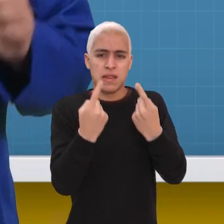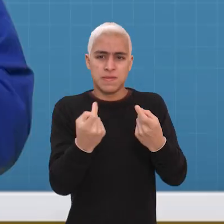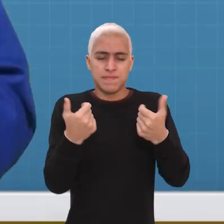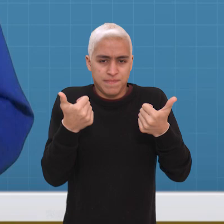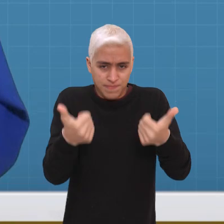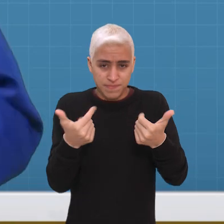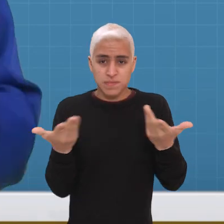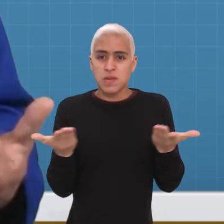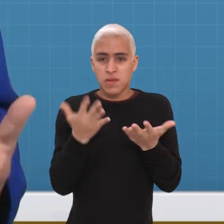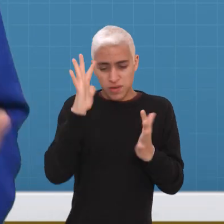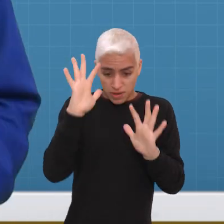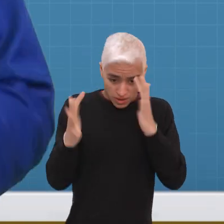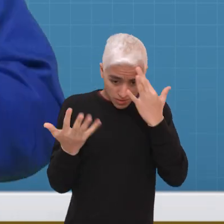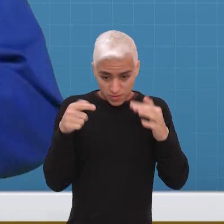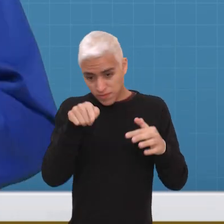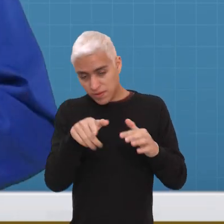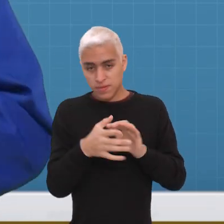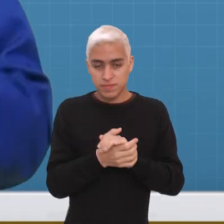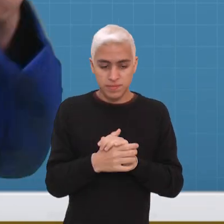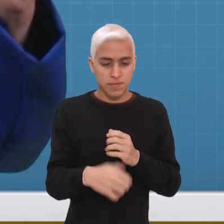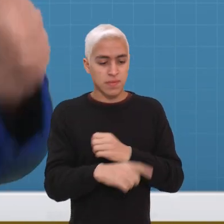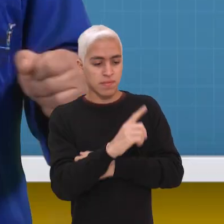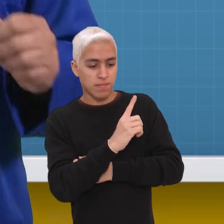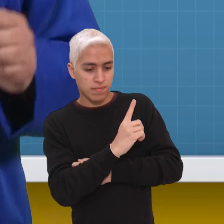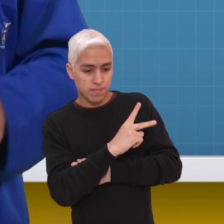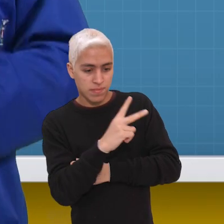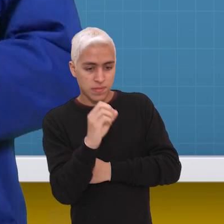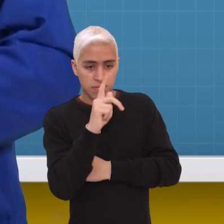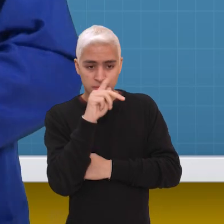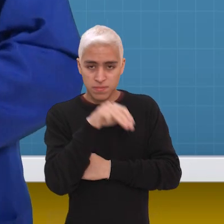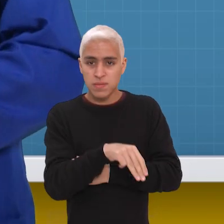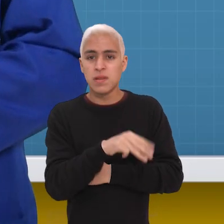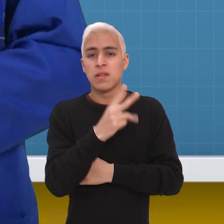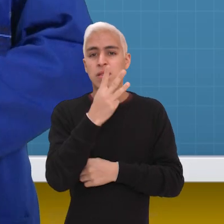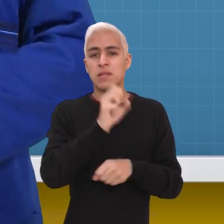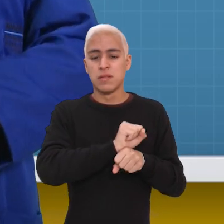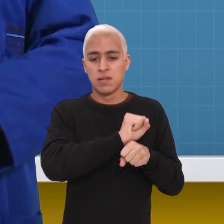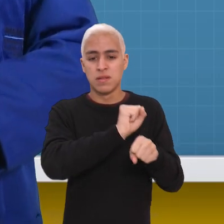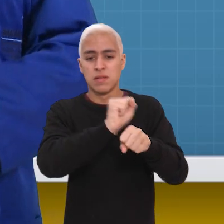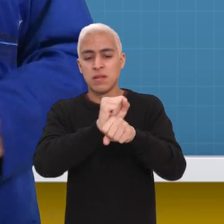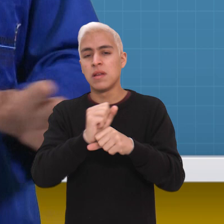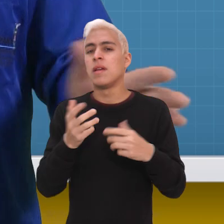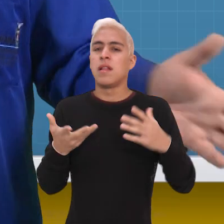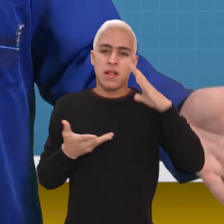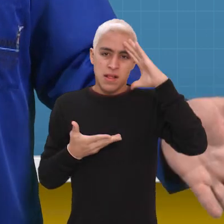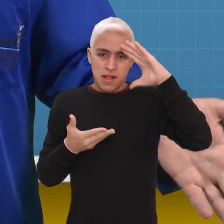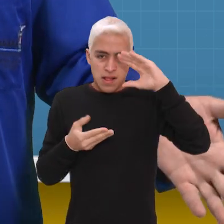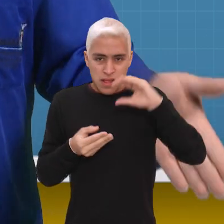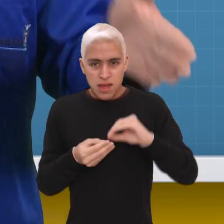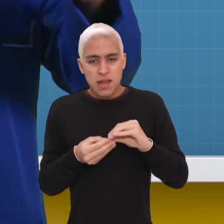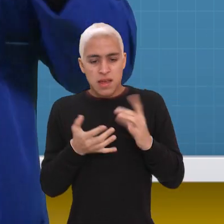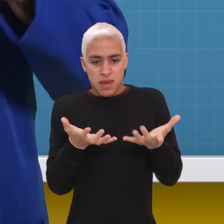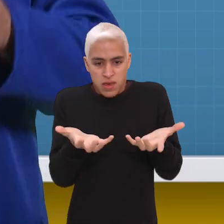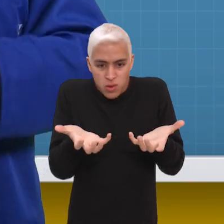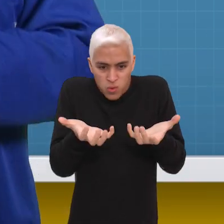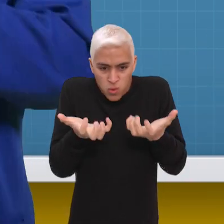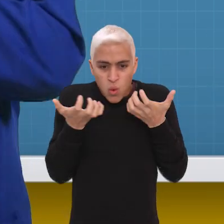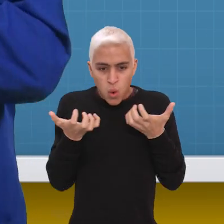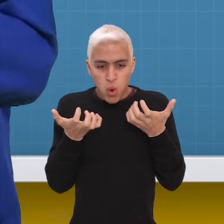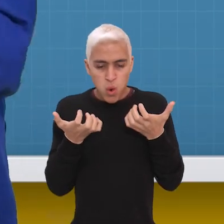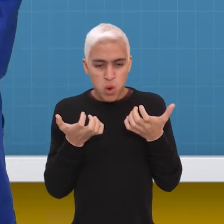interessante. Muito bem, vamos resolver então das paradas, né? 1.200 quilômetros, 3 paradas. Logo, se eu